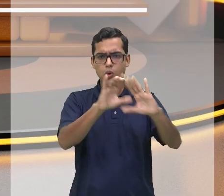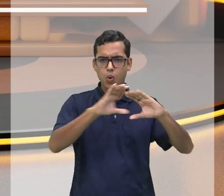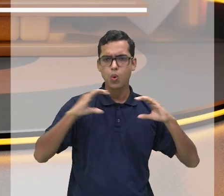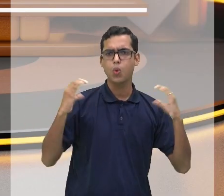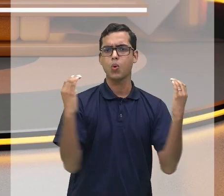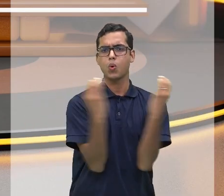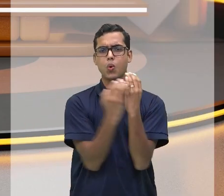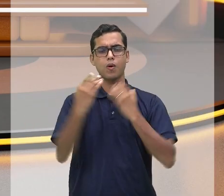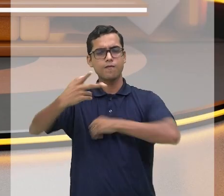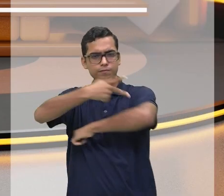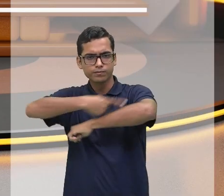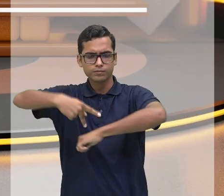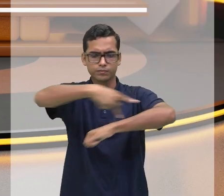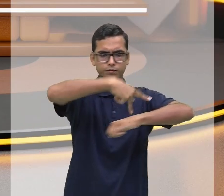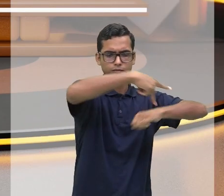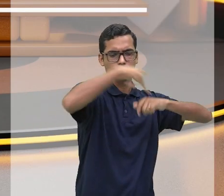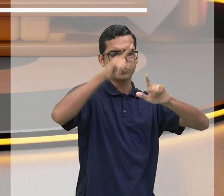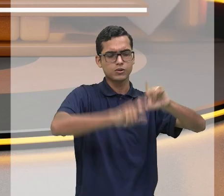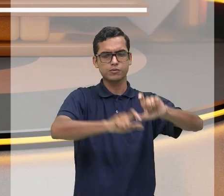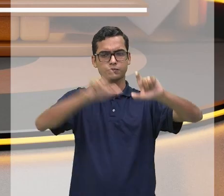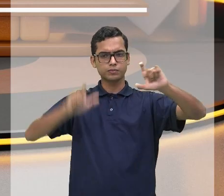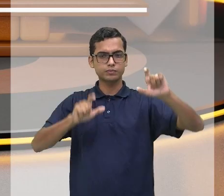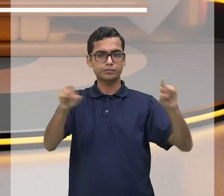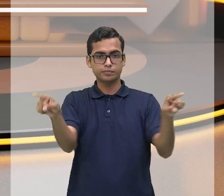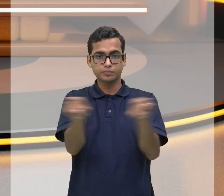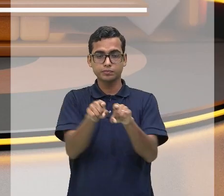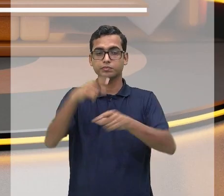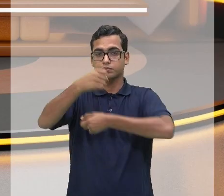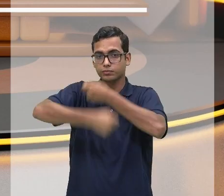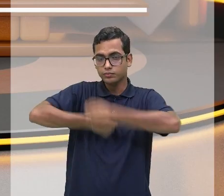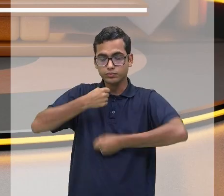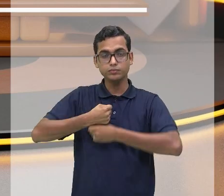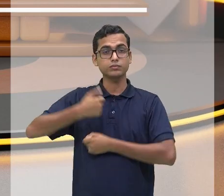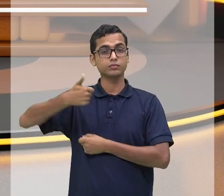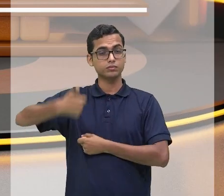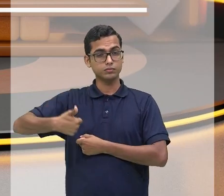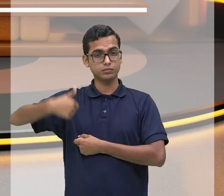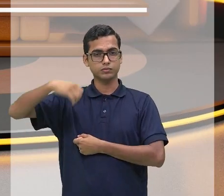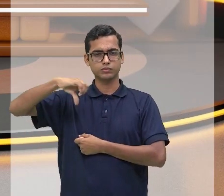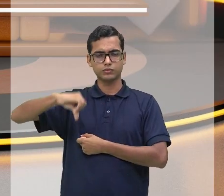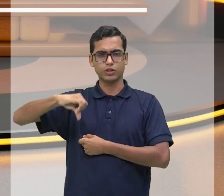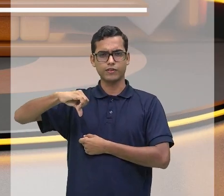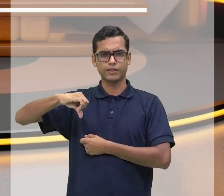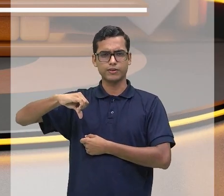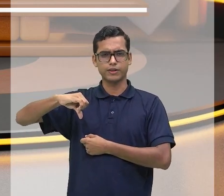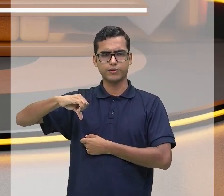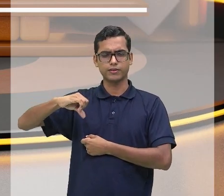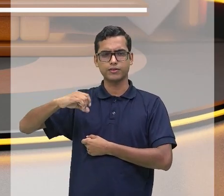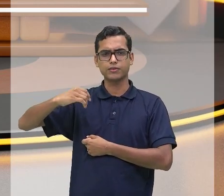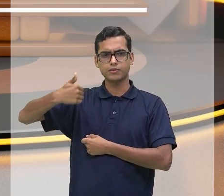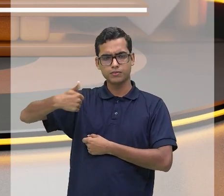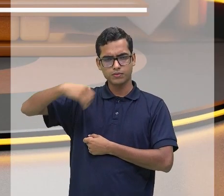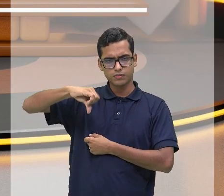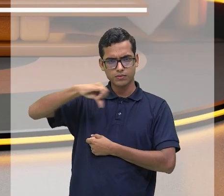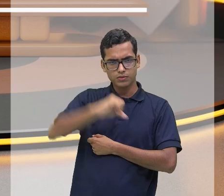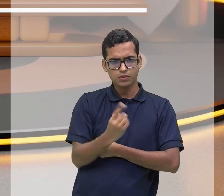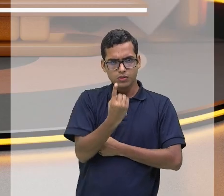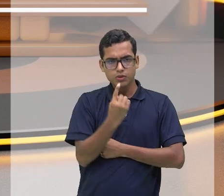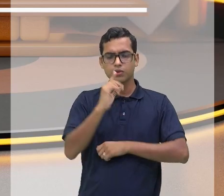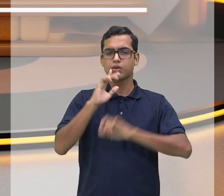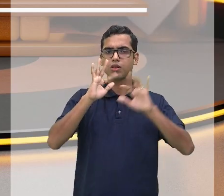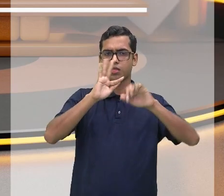dos Estados Independentes, tá bom? Em 1991, gente, após aí o fim da